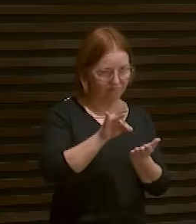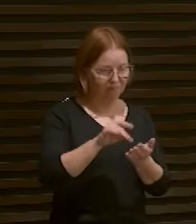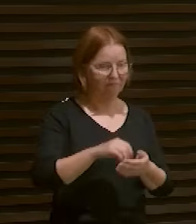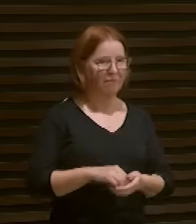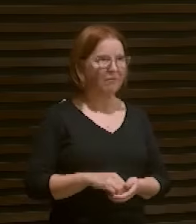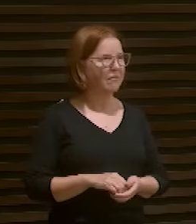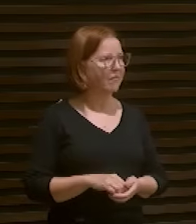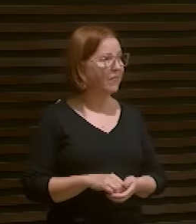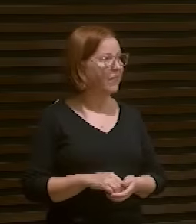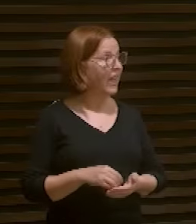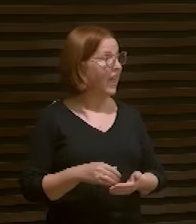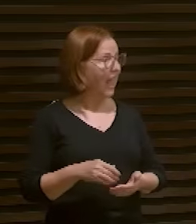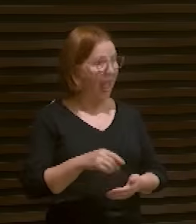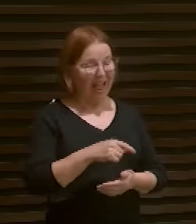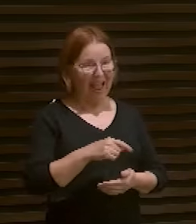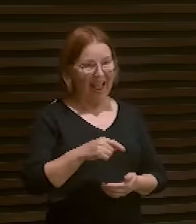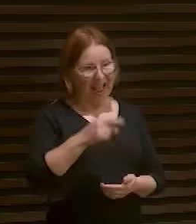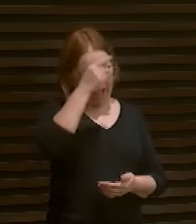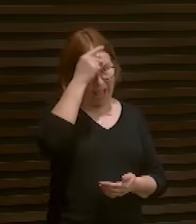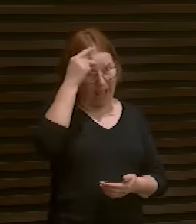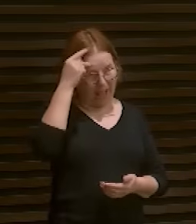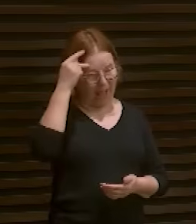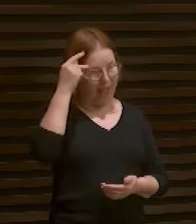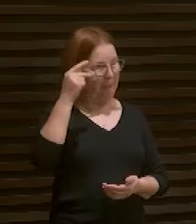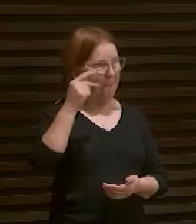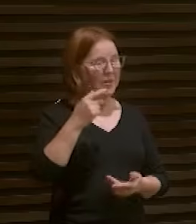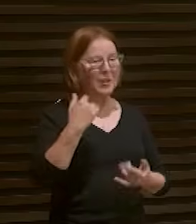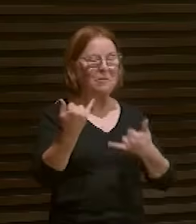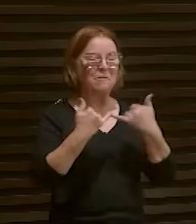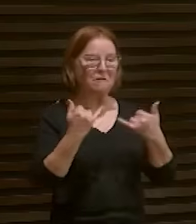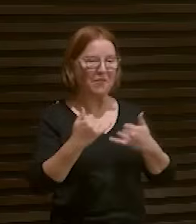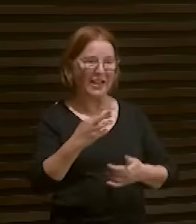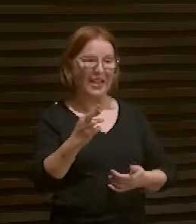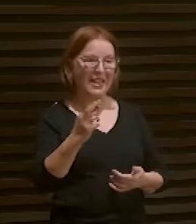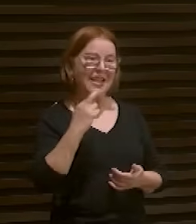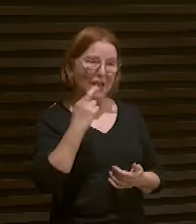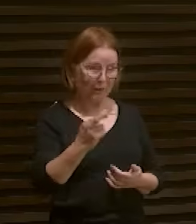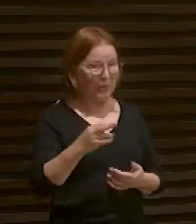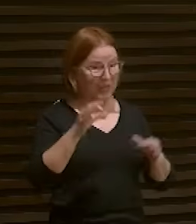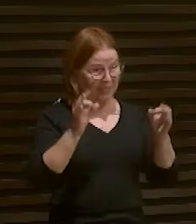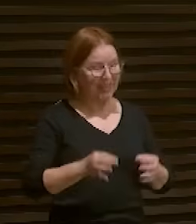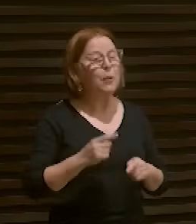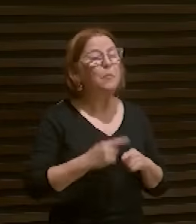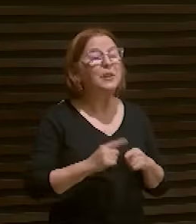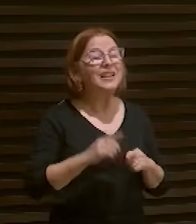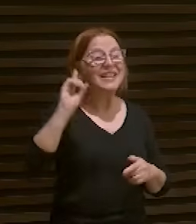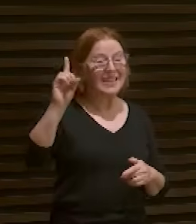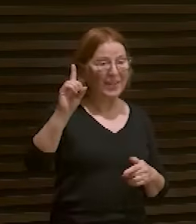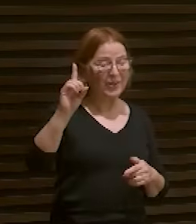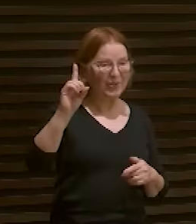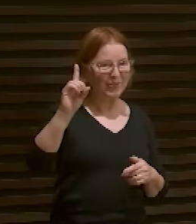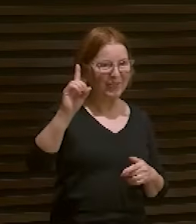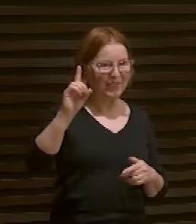um prestígio, vou lá na minha sala buscar. Quem me responder, por que que Deus, por que